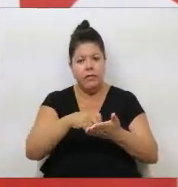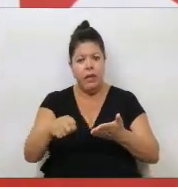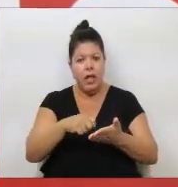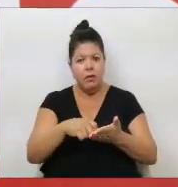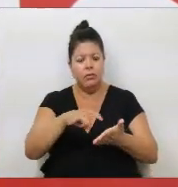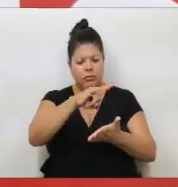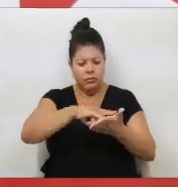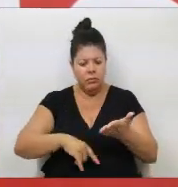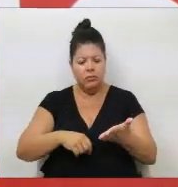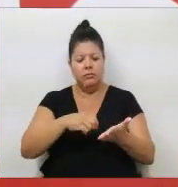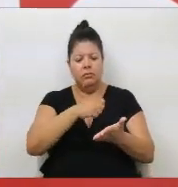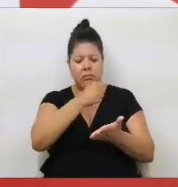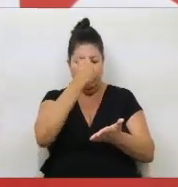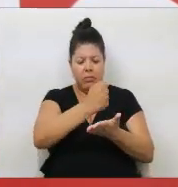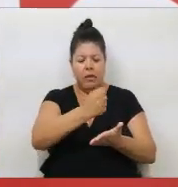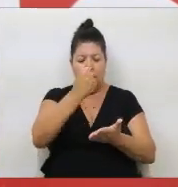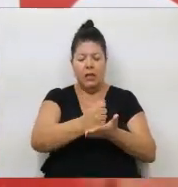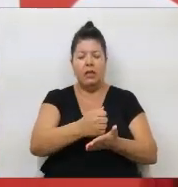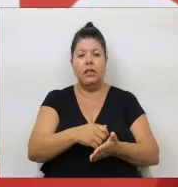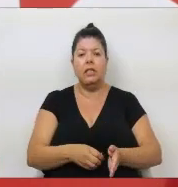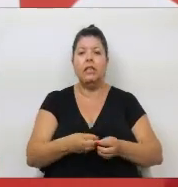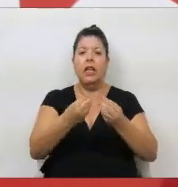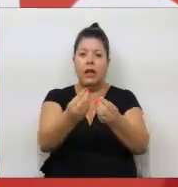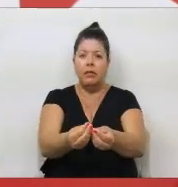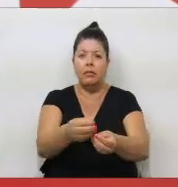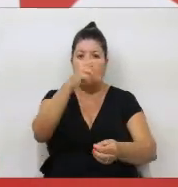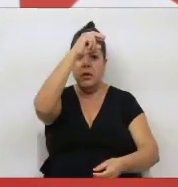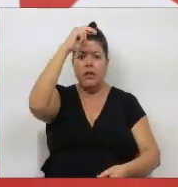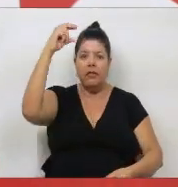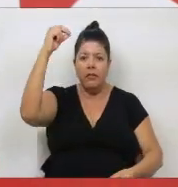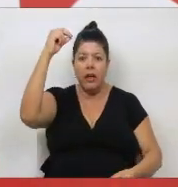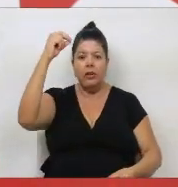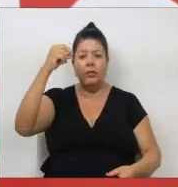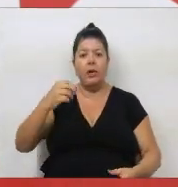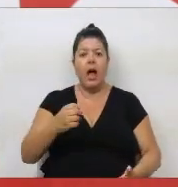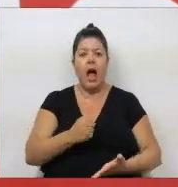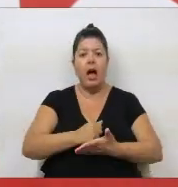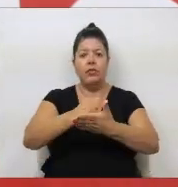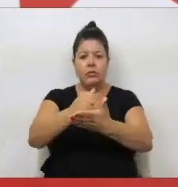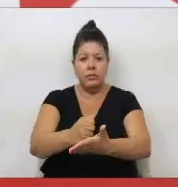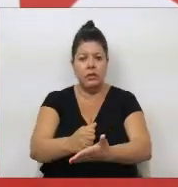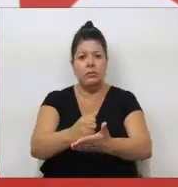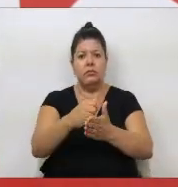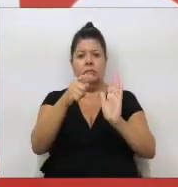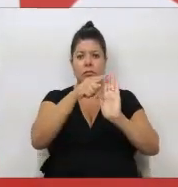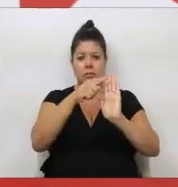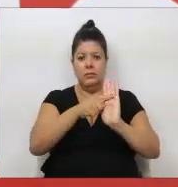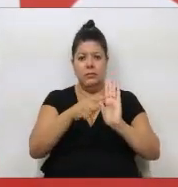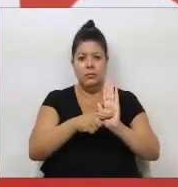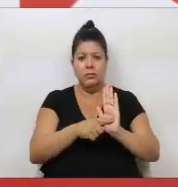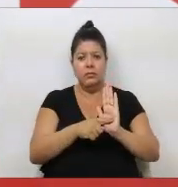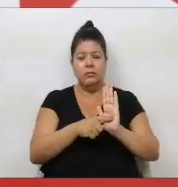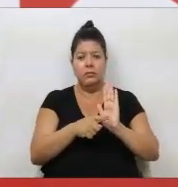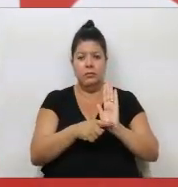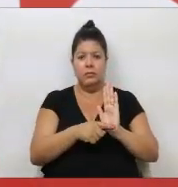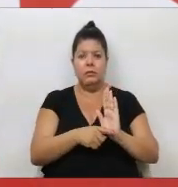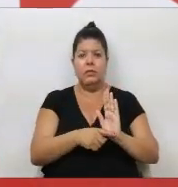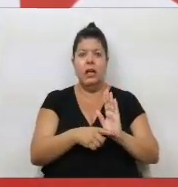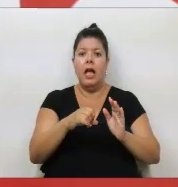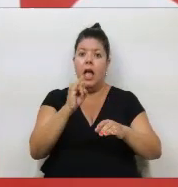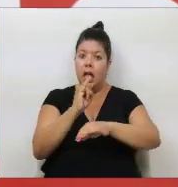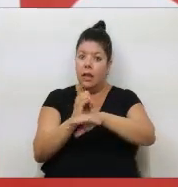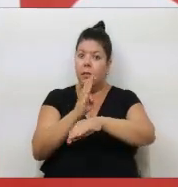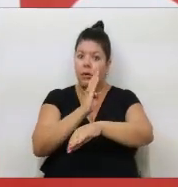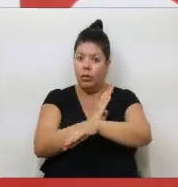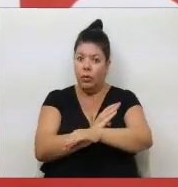que entregamos ao prefeito dizendo ser totalmente solidário a todas as medidas que foram tomadas em